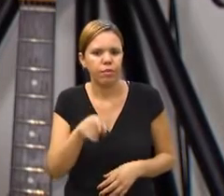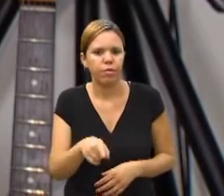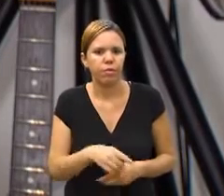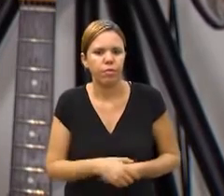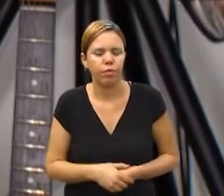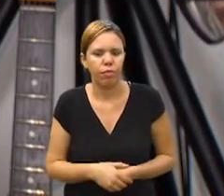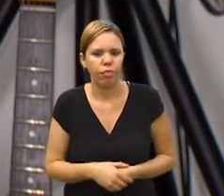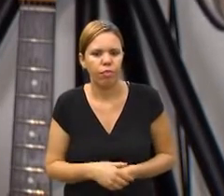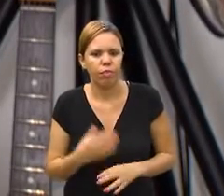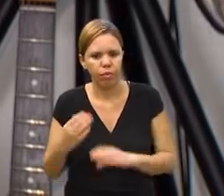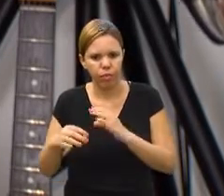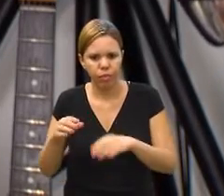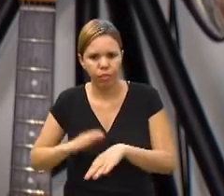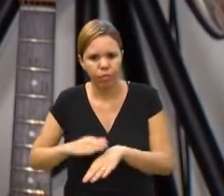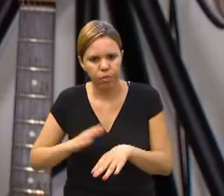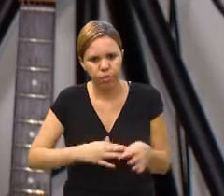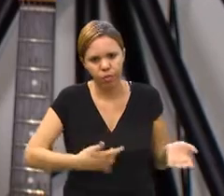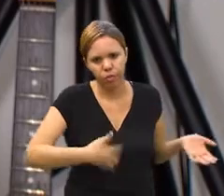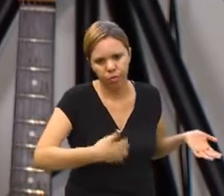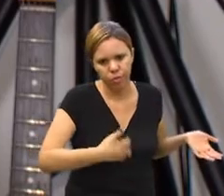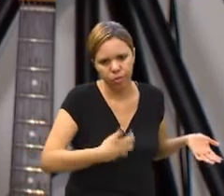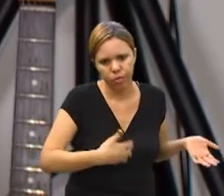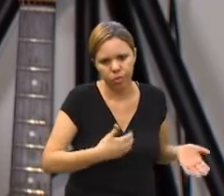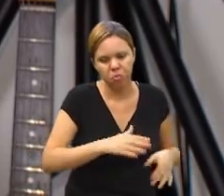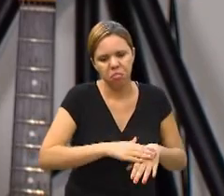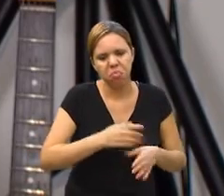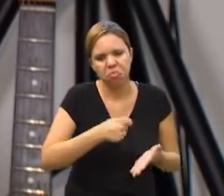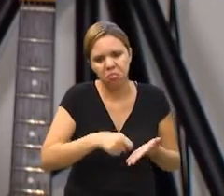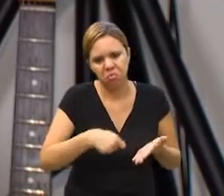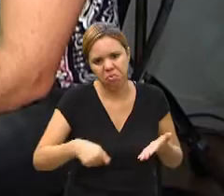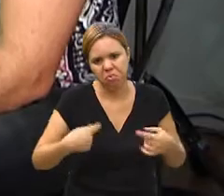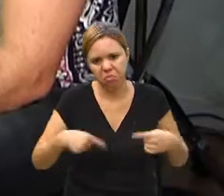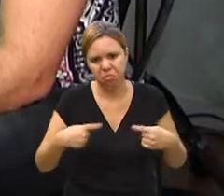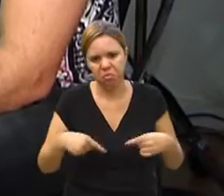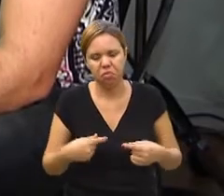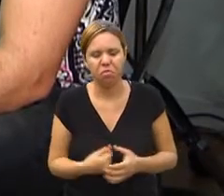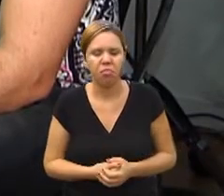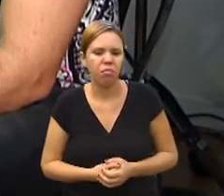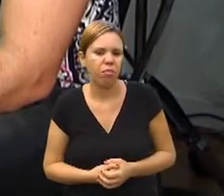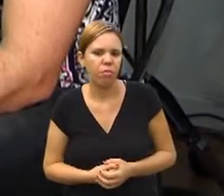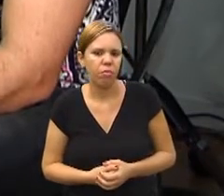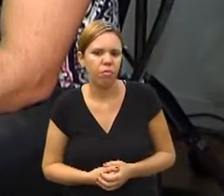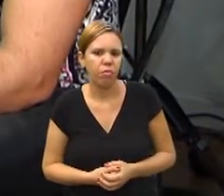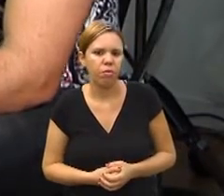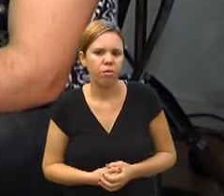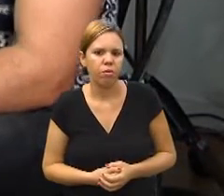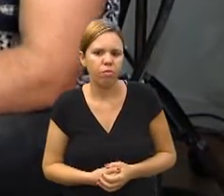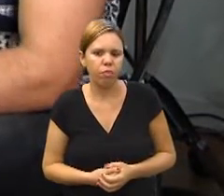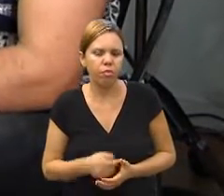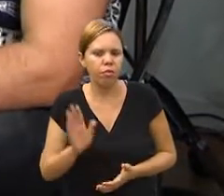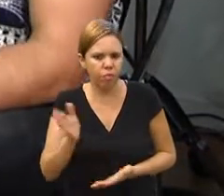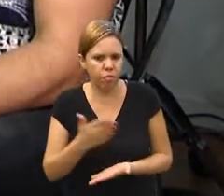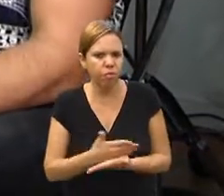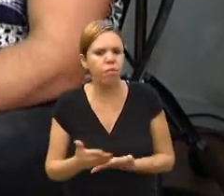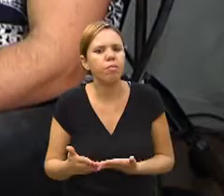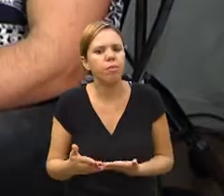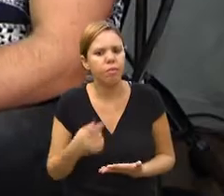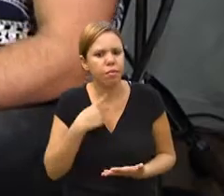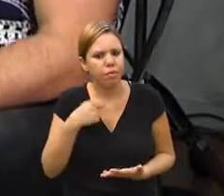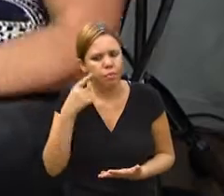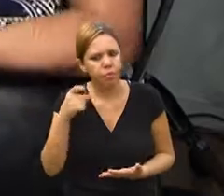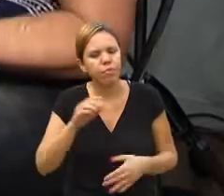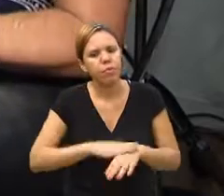Você é cantor, guitarrista e compositor? Isso mesmo. Eu já comecei com o intuito de